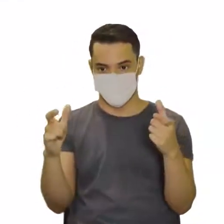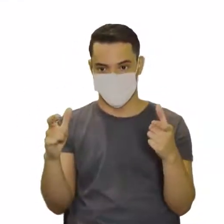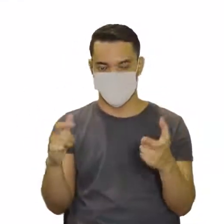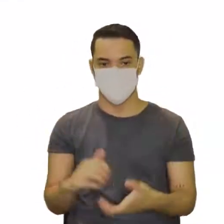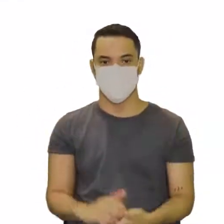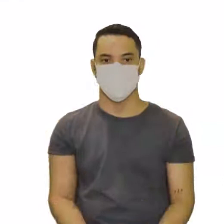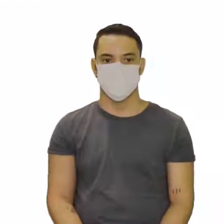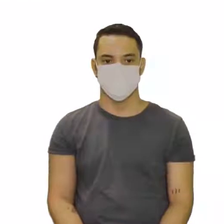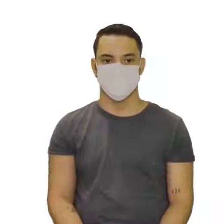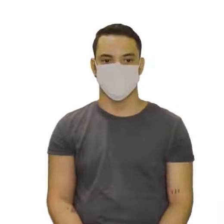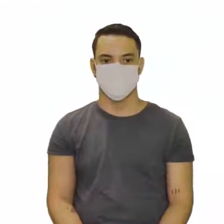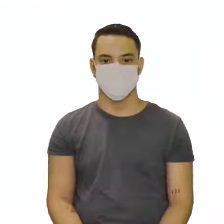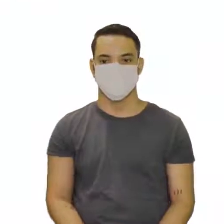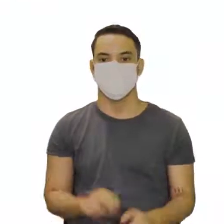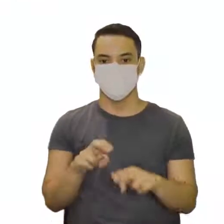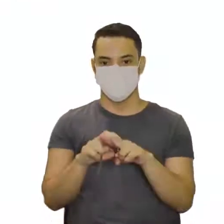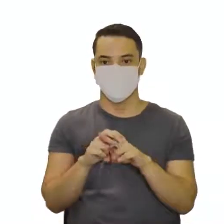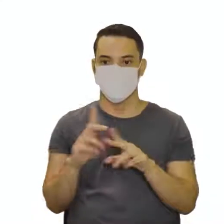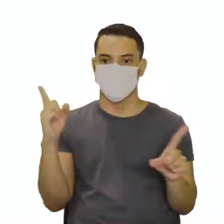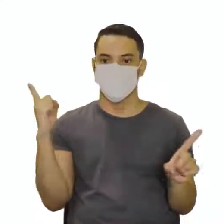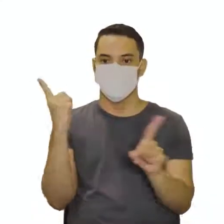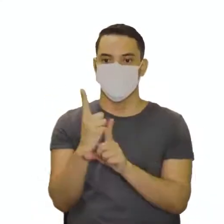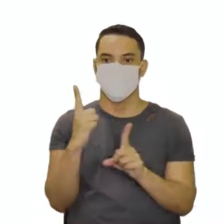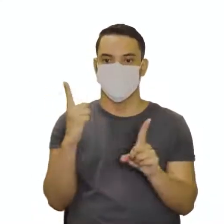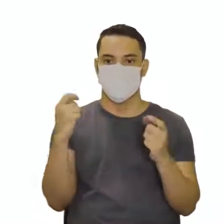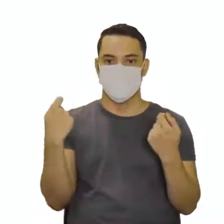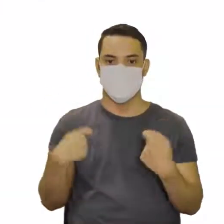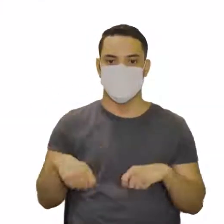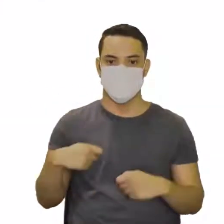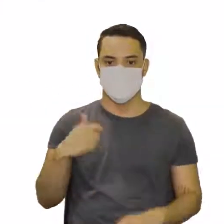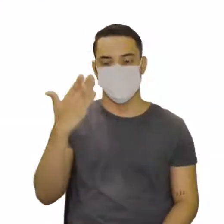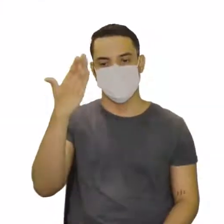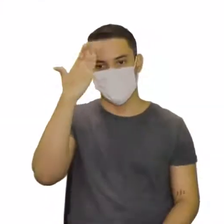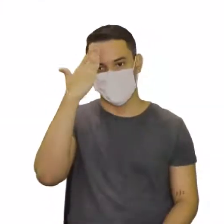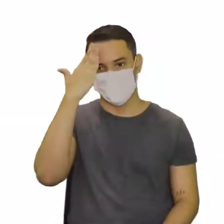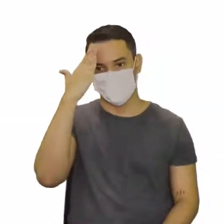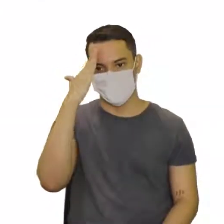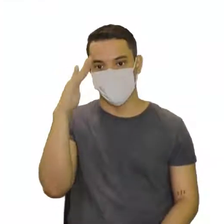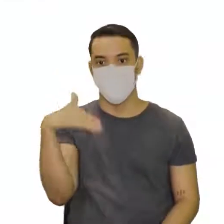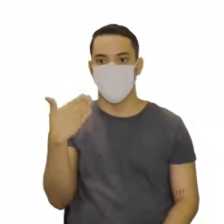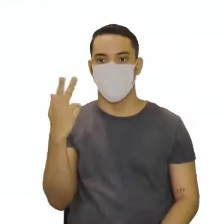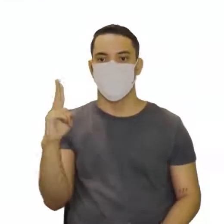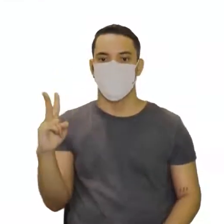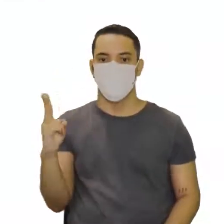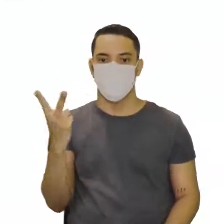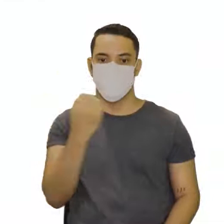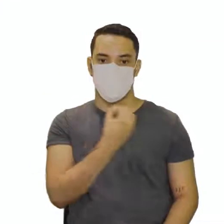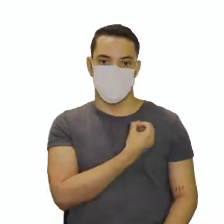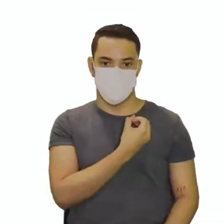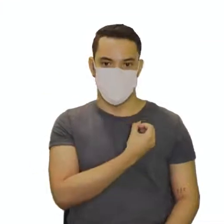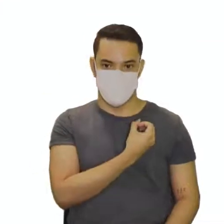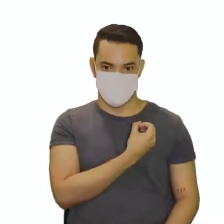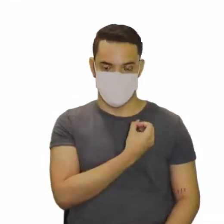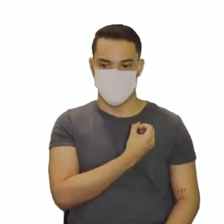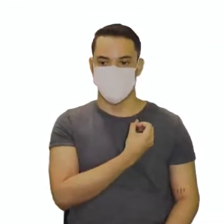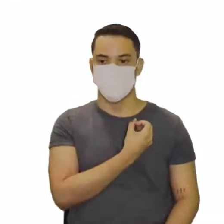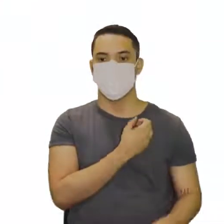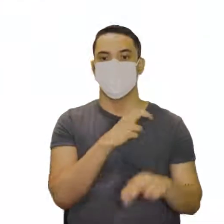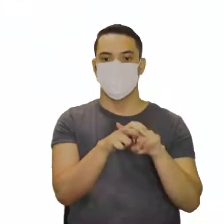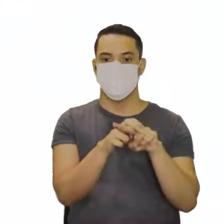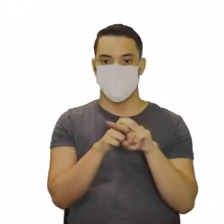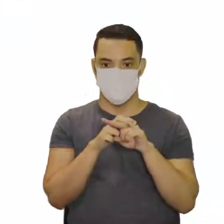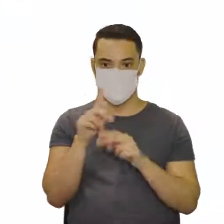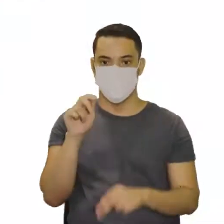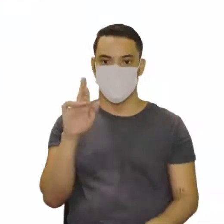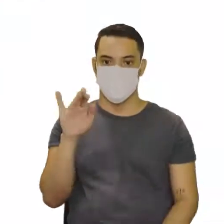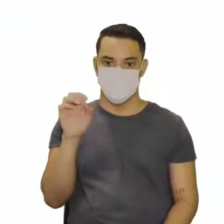Então, para você identificar o gerador, você vai pelo valor da força eletromotriz. Nesse caso,